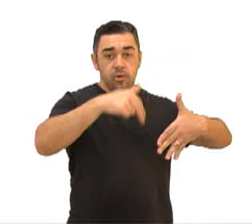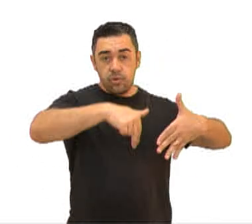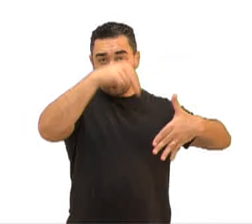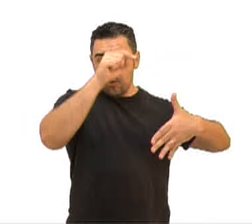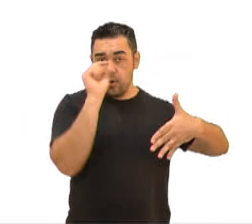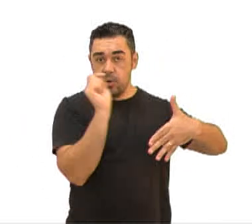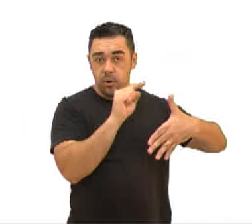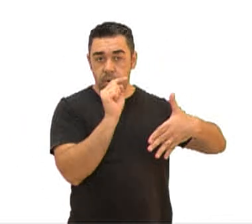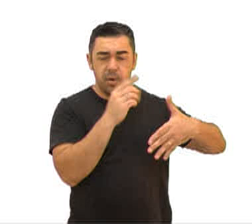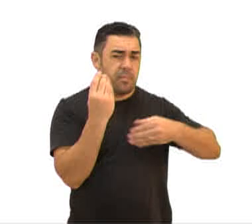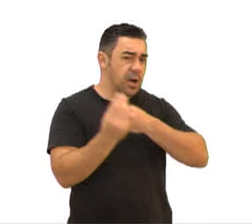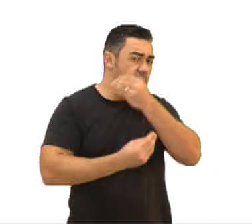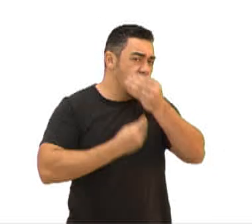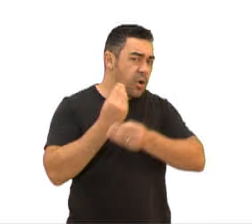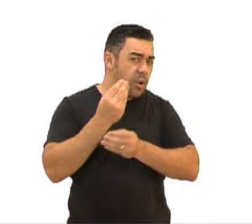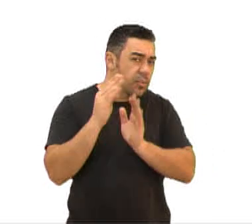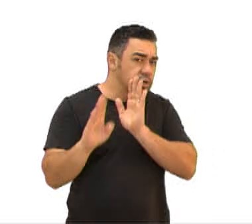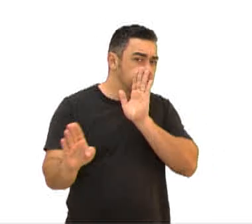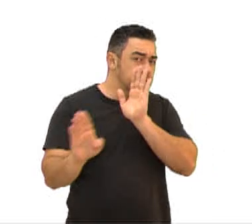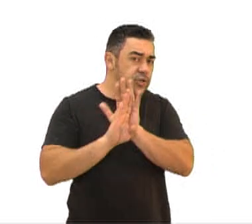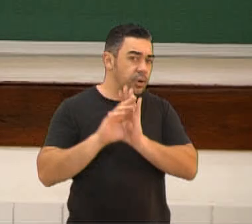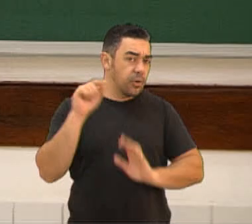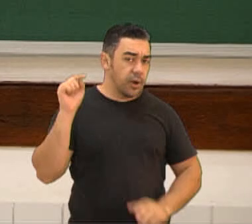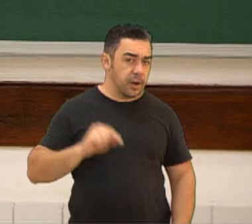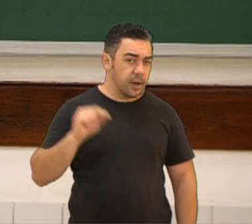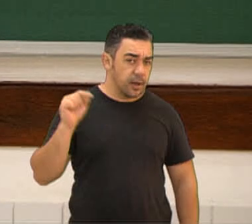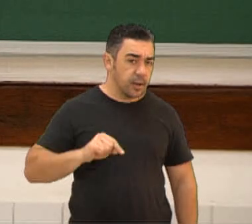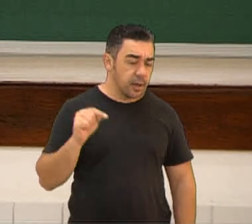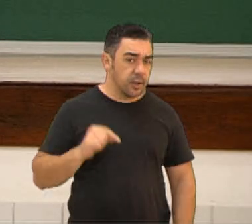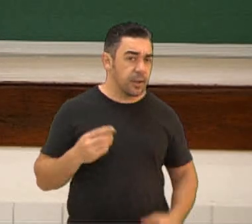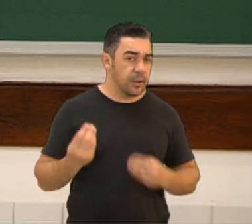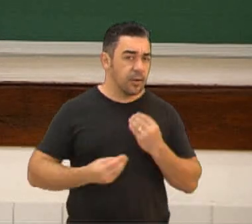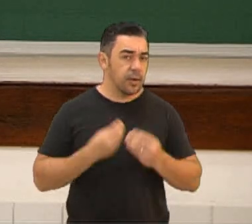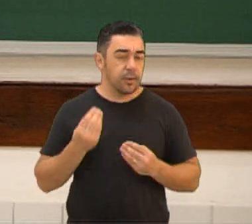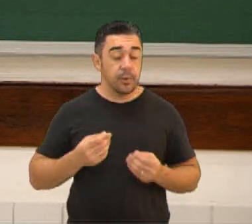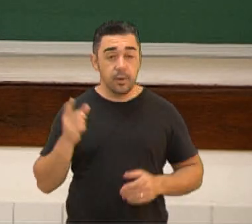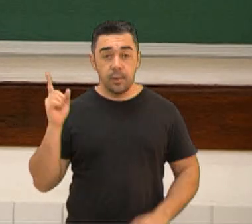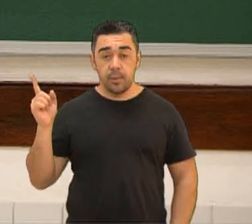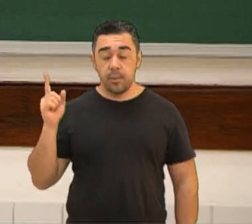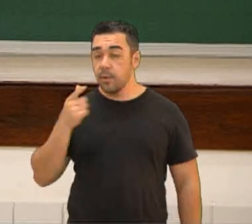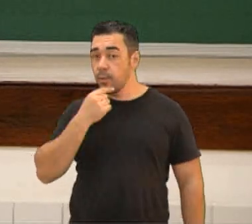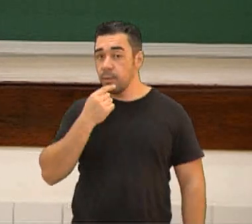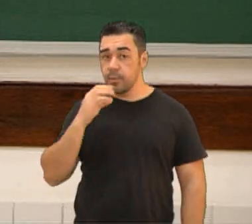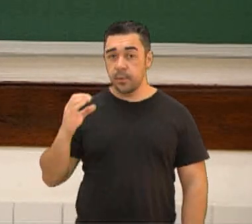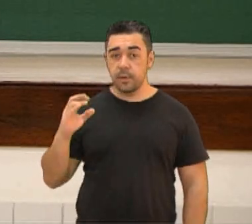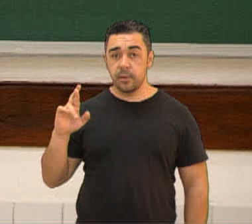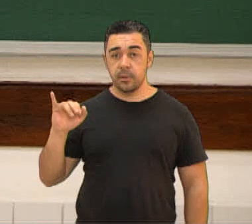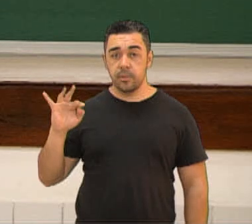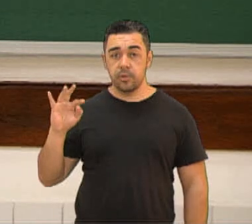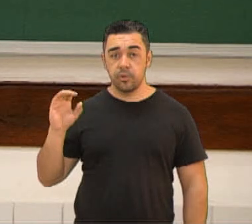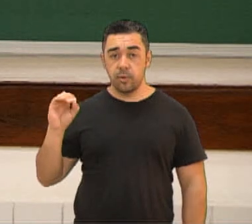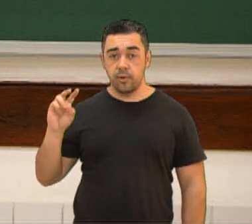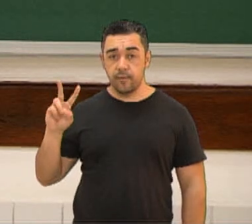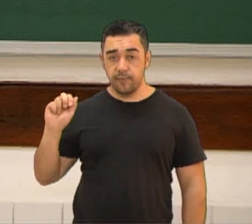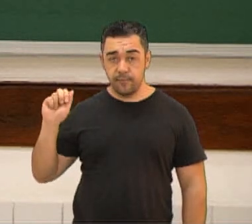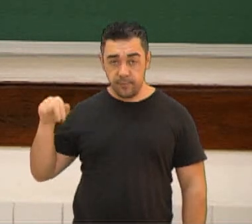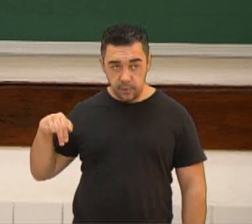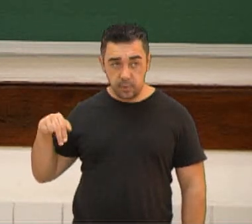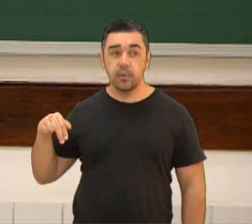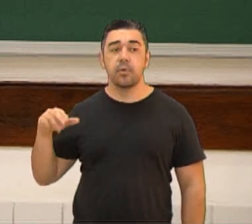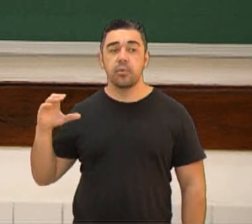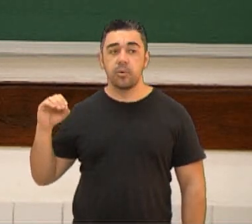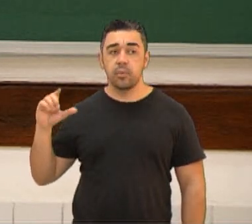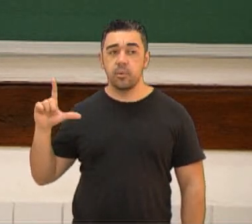falar como é que rola essa chegada dele aqui, a gente tem que ter algumas coisas. O Cristóvão Colombo, ele não era espanhol, ele